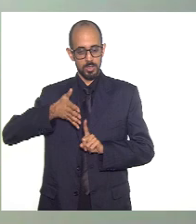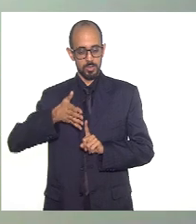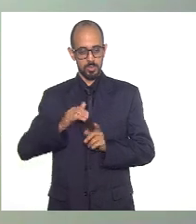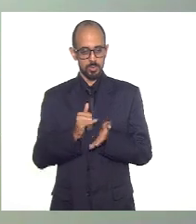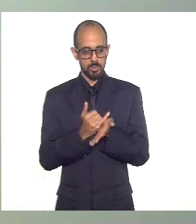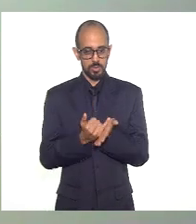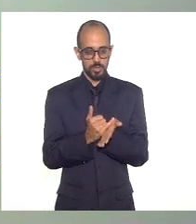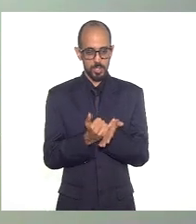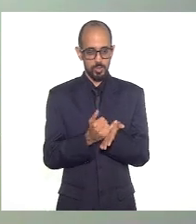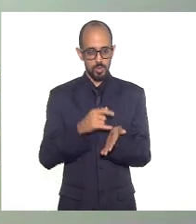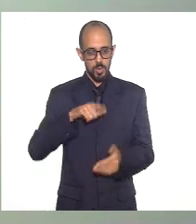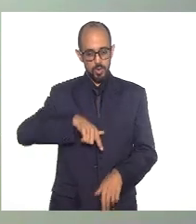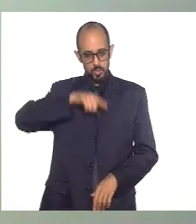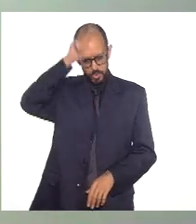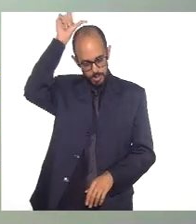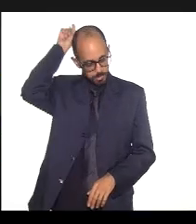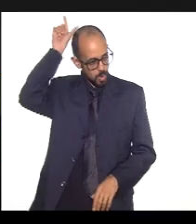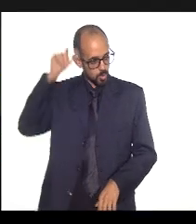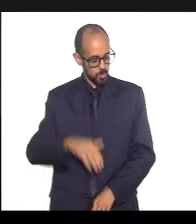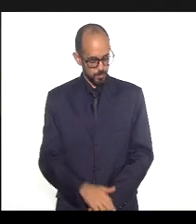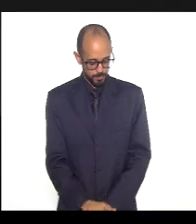Luiz Paulo.